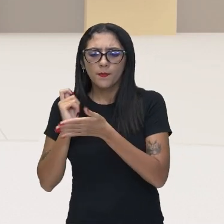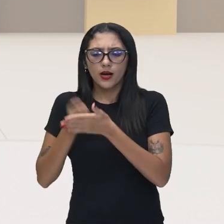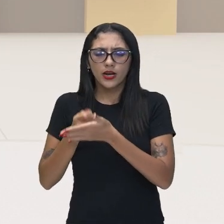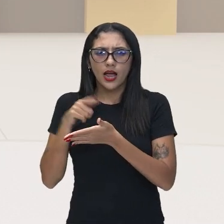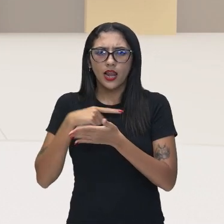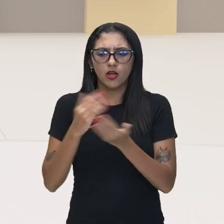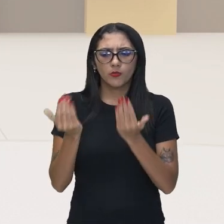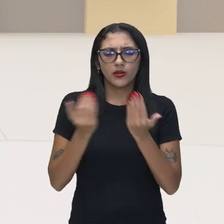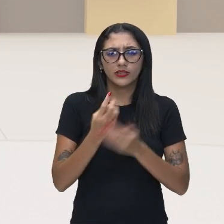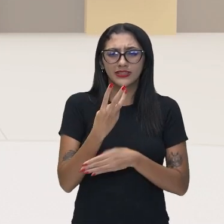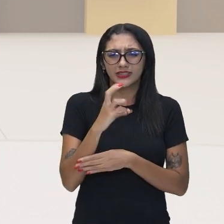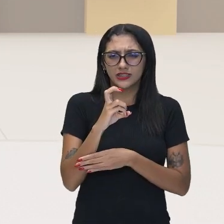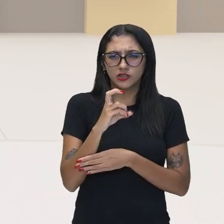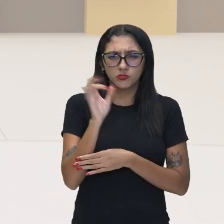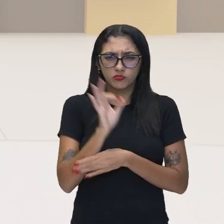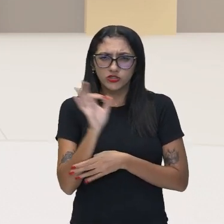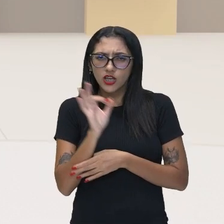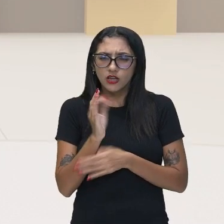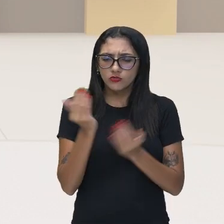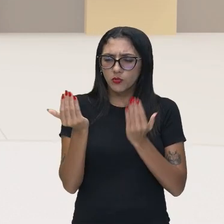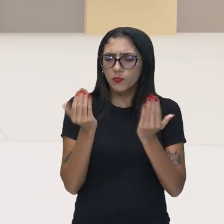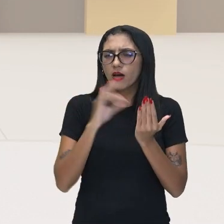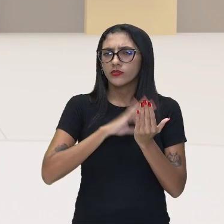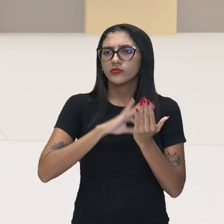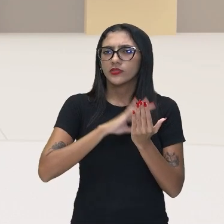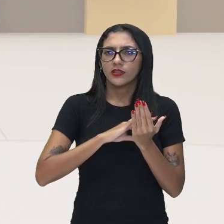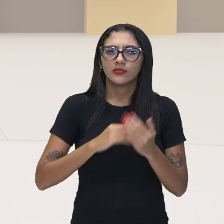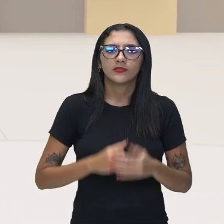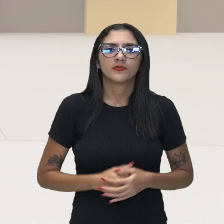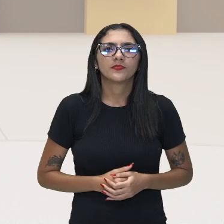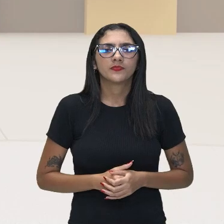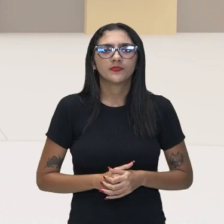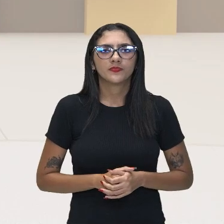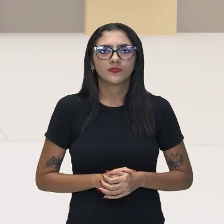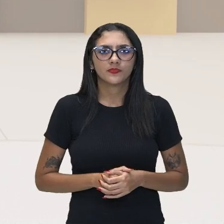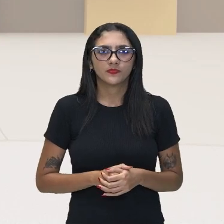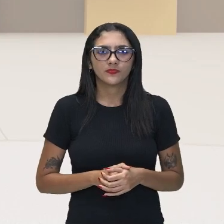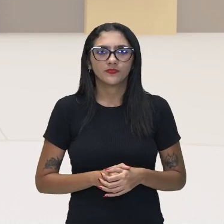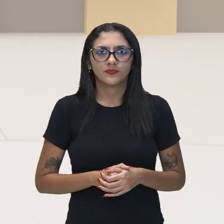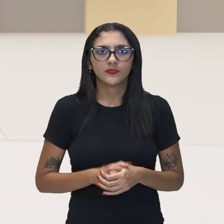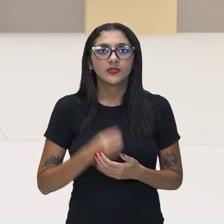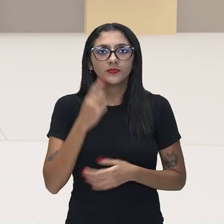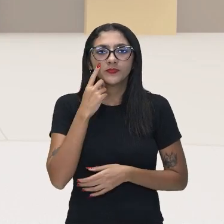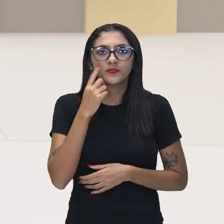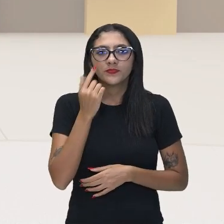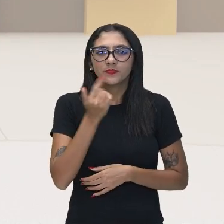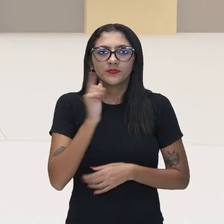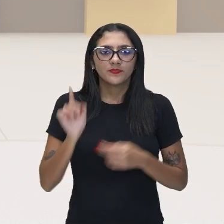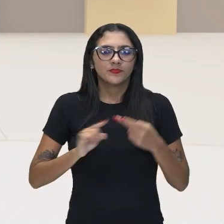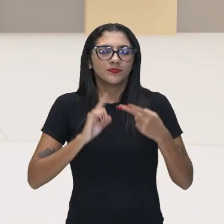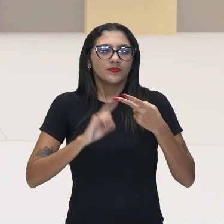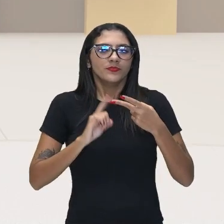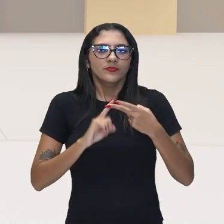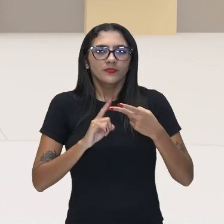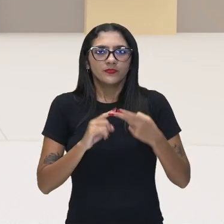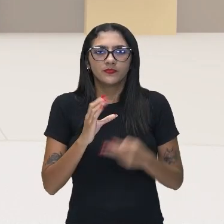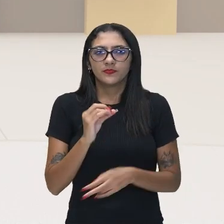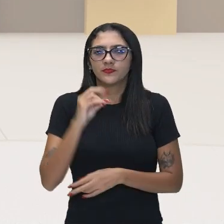Como títulos de curiosidade. Vamos aí o nosso próxima modalidade, né? Nossa próxima modalidade,